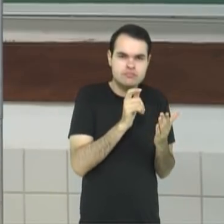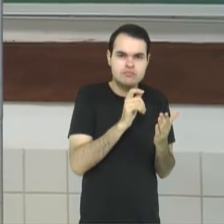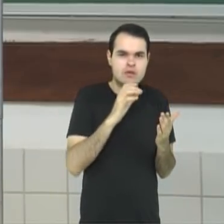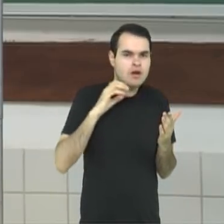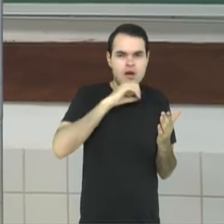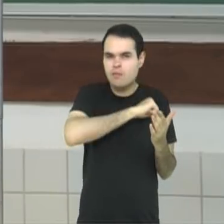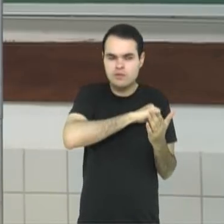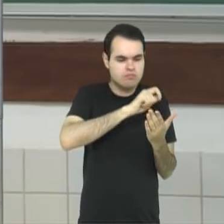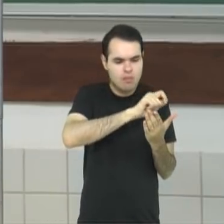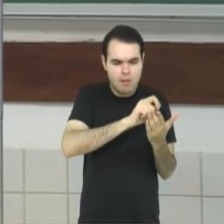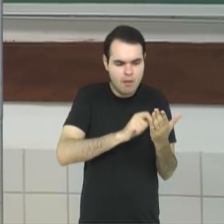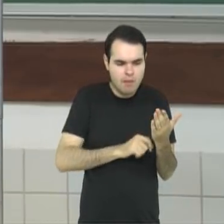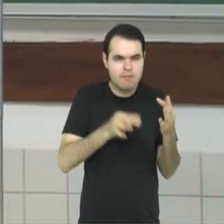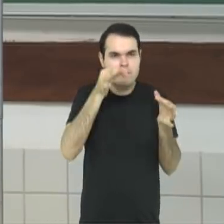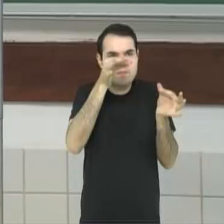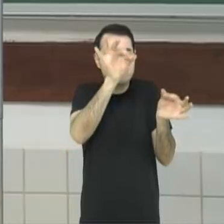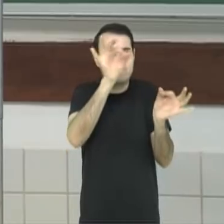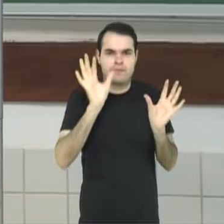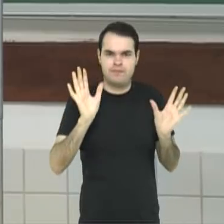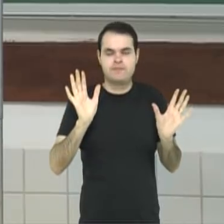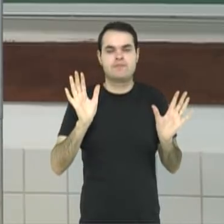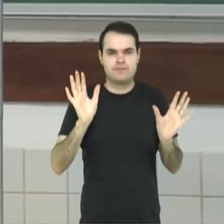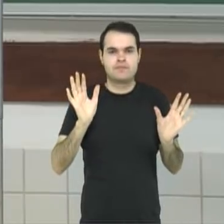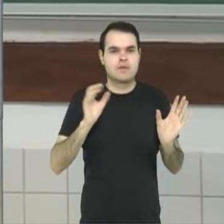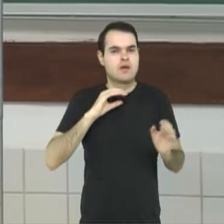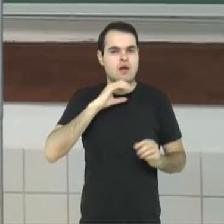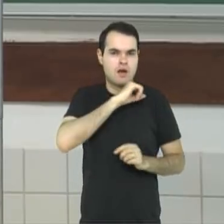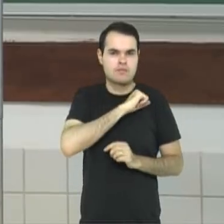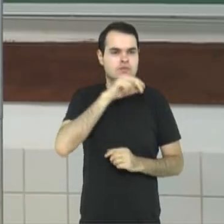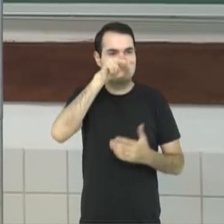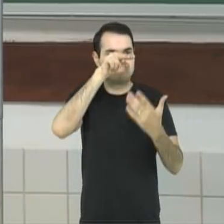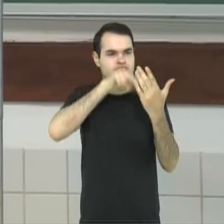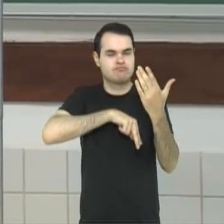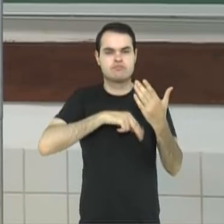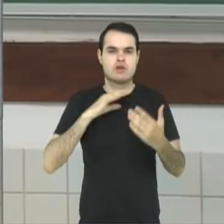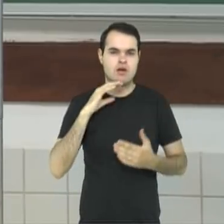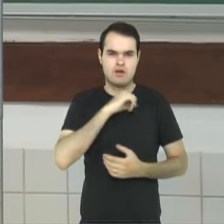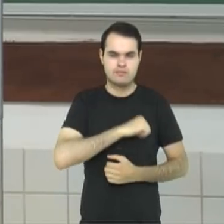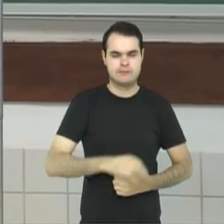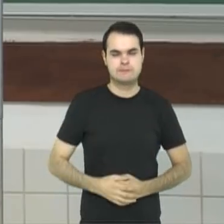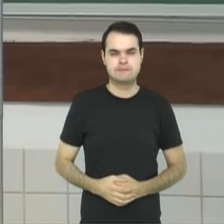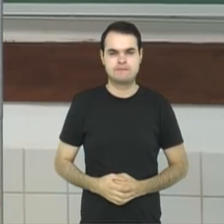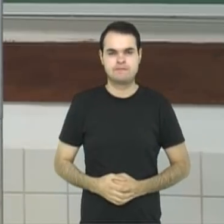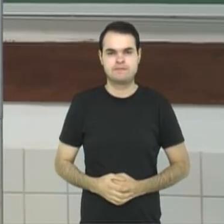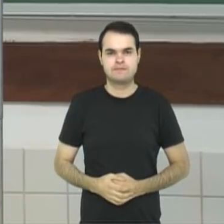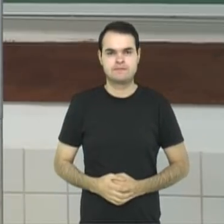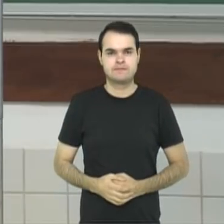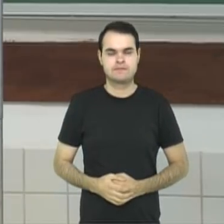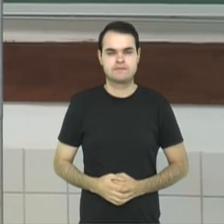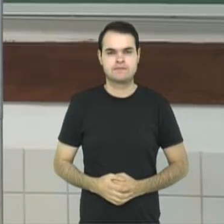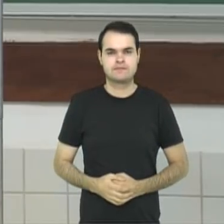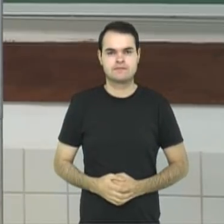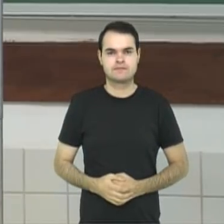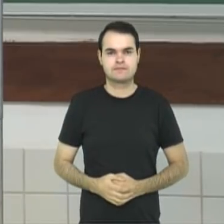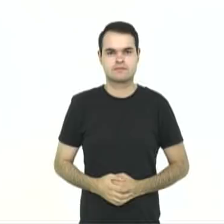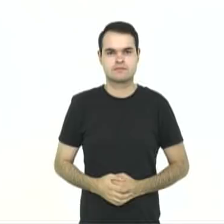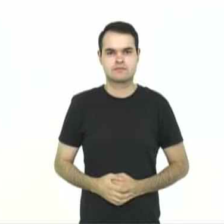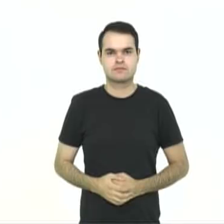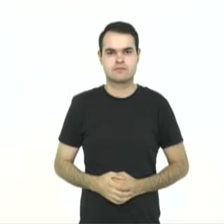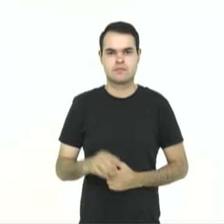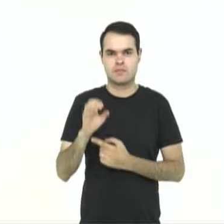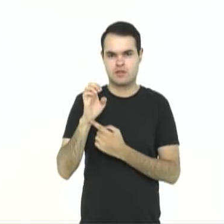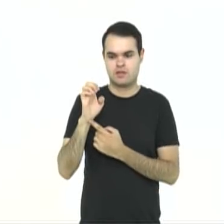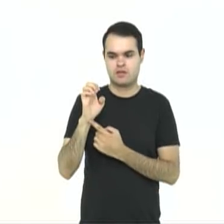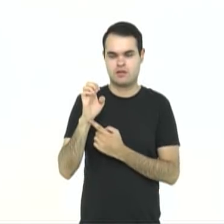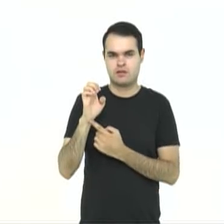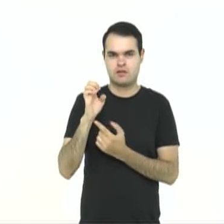rápida, tem um movimento mais rápido de leitura e tudo mais, né? Também vejam lá,